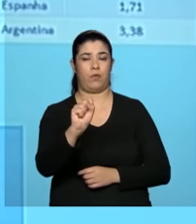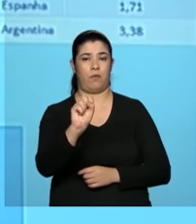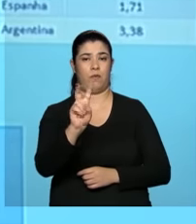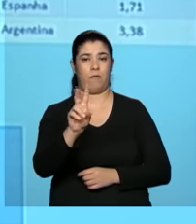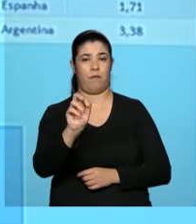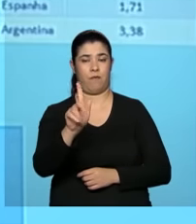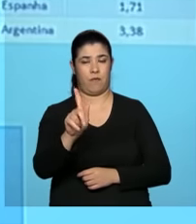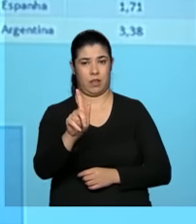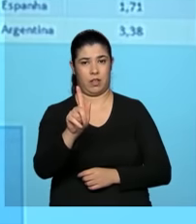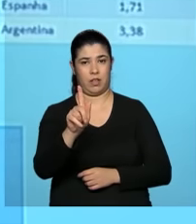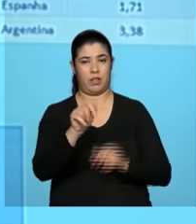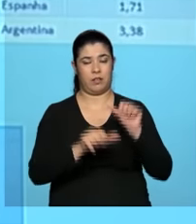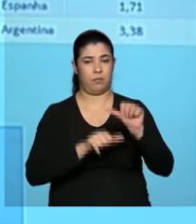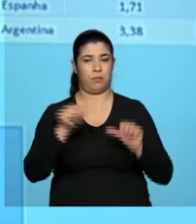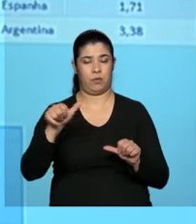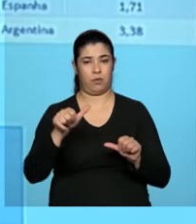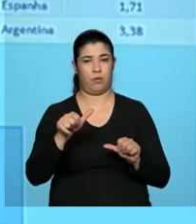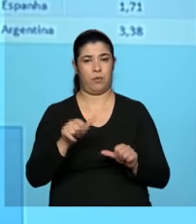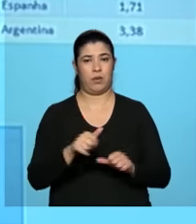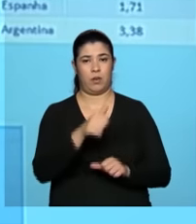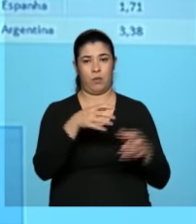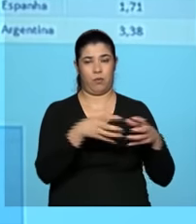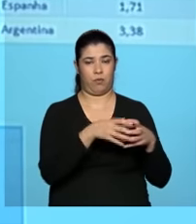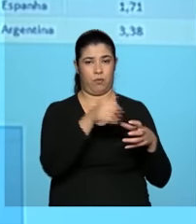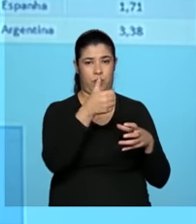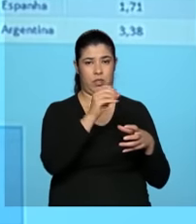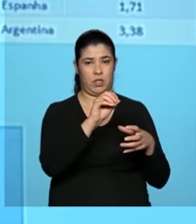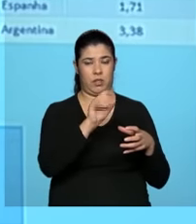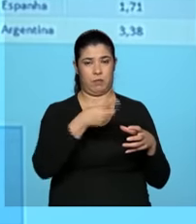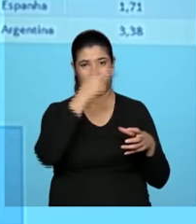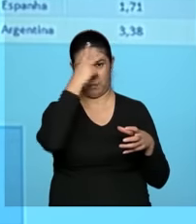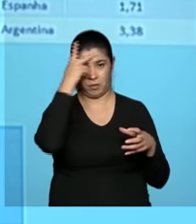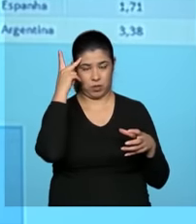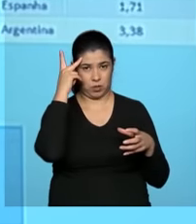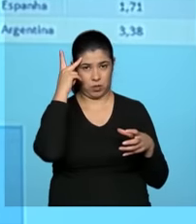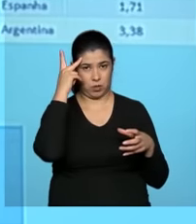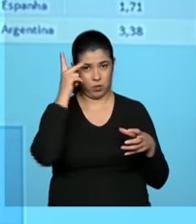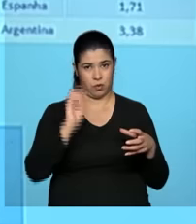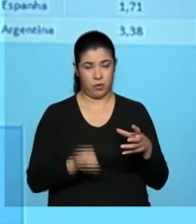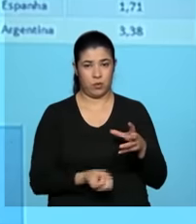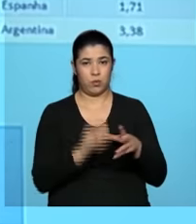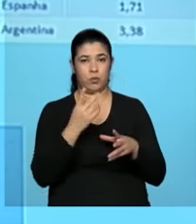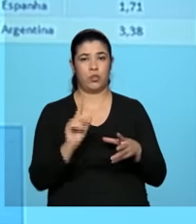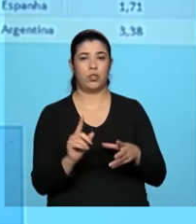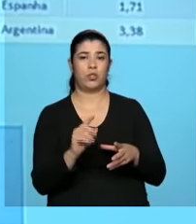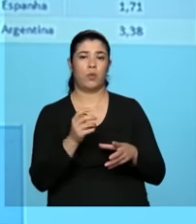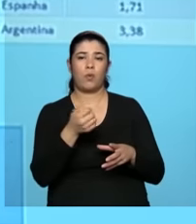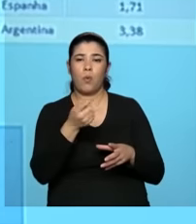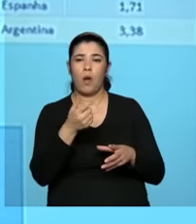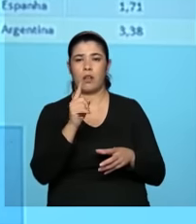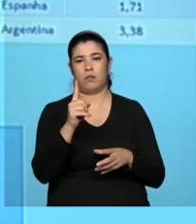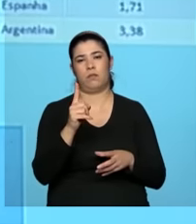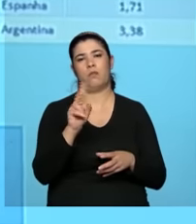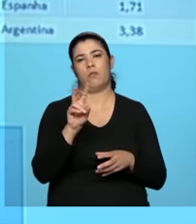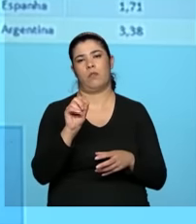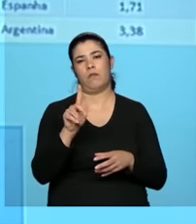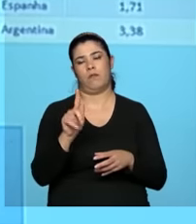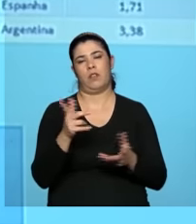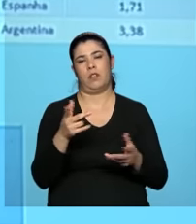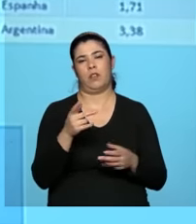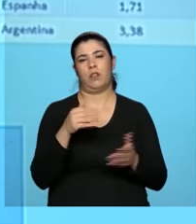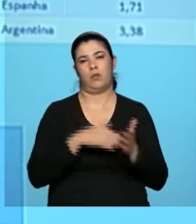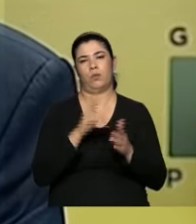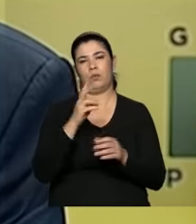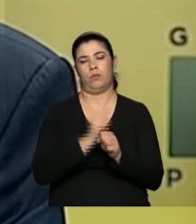vaga por 10 mil habitantes, o que é um avanço de uns 40% do número de vagas por habitantes em